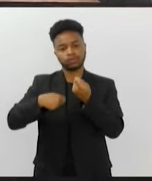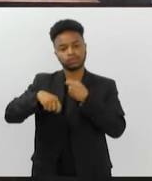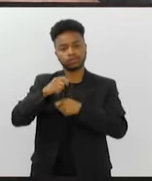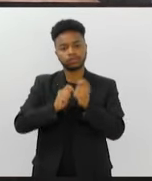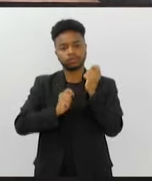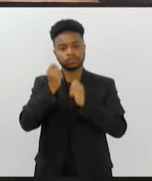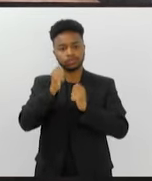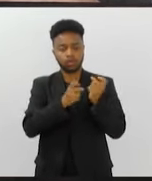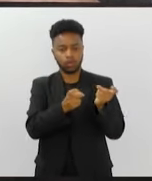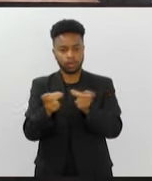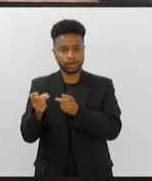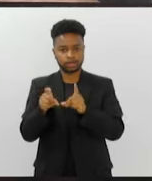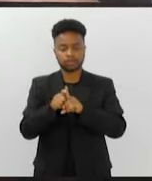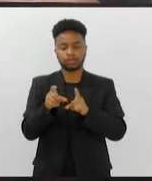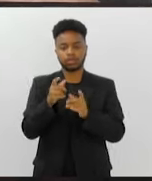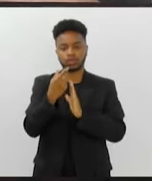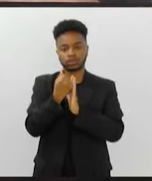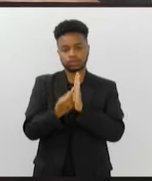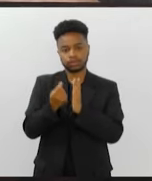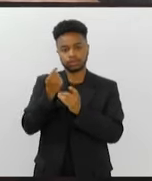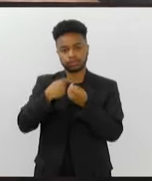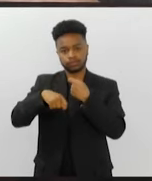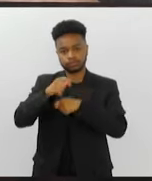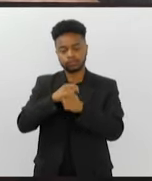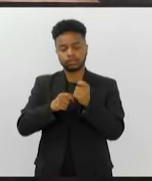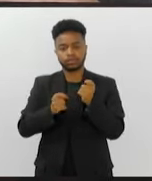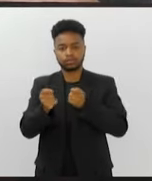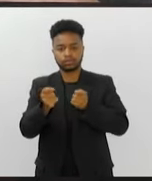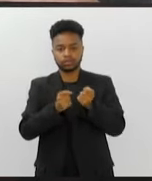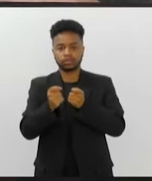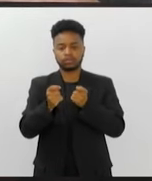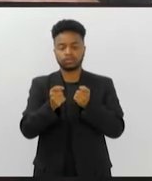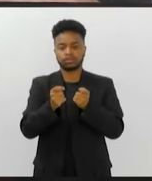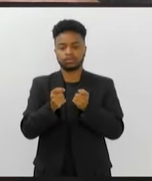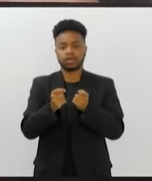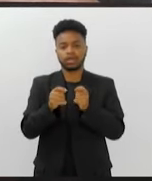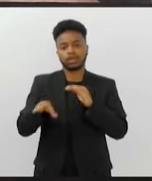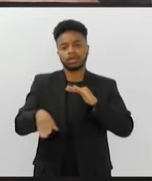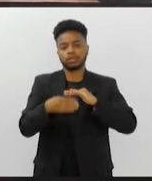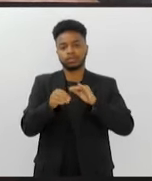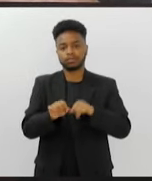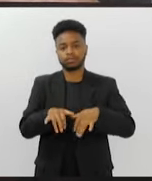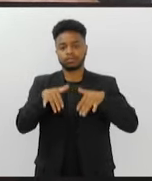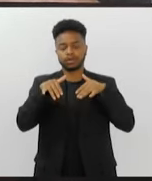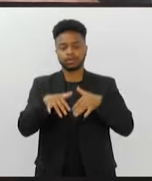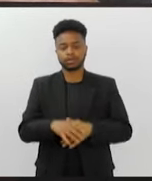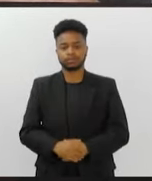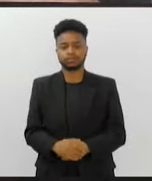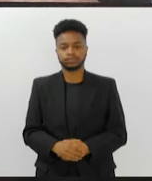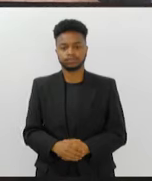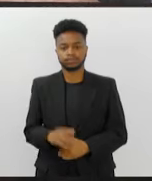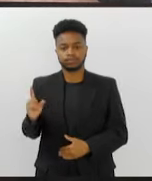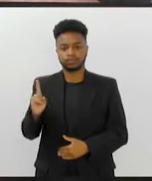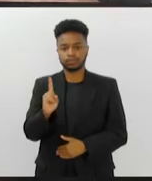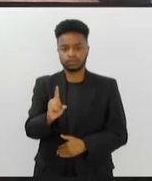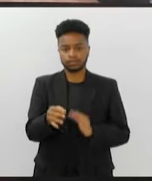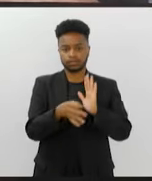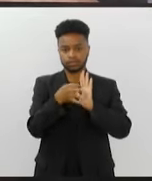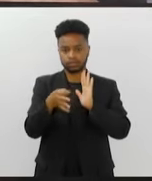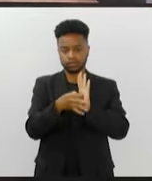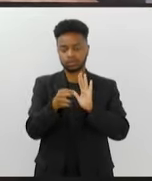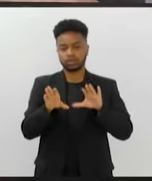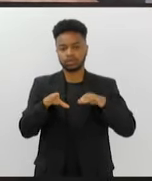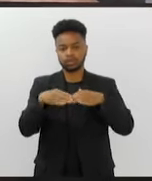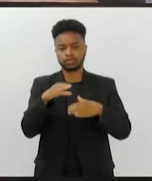e de Orçamento, Finanças, Fiscalização Financeira e Controle, as emendas de plenário. Para emitir parecer pela Comissão